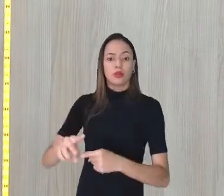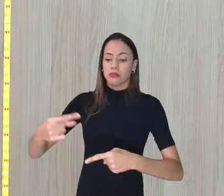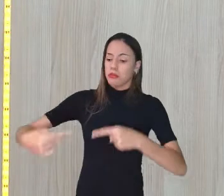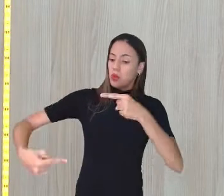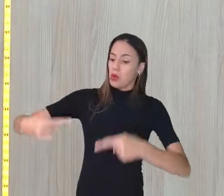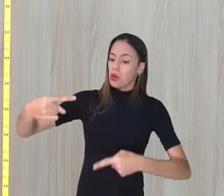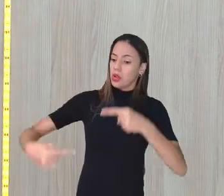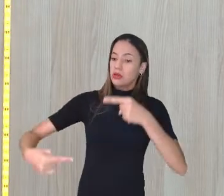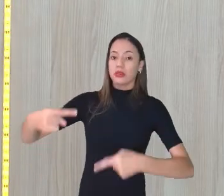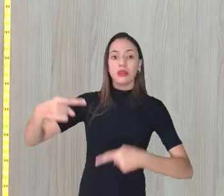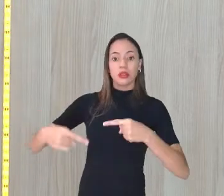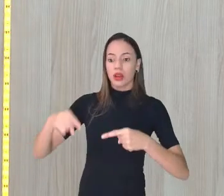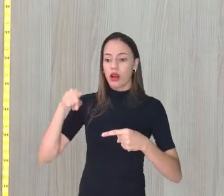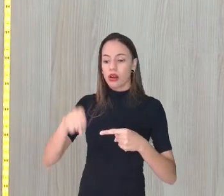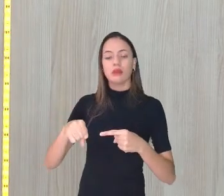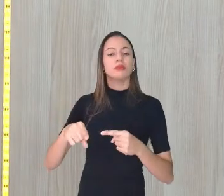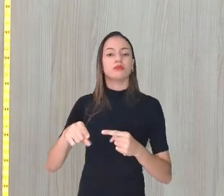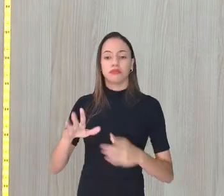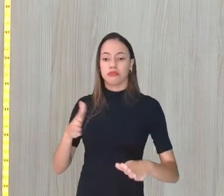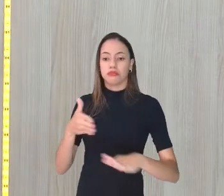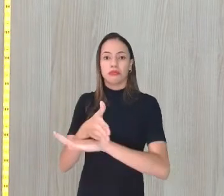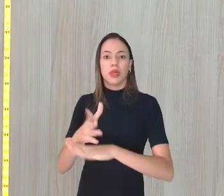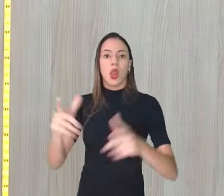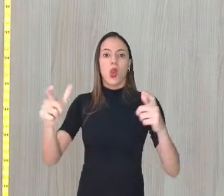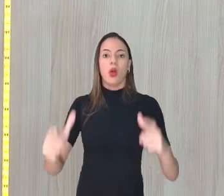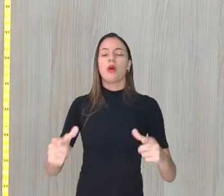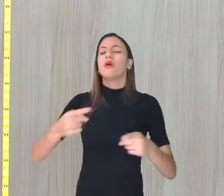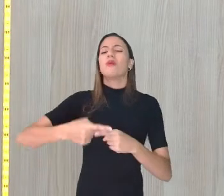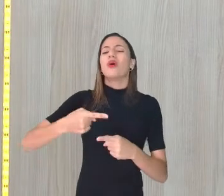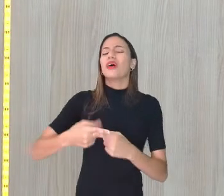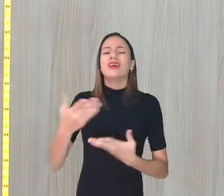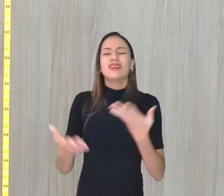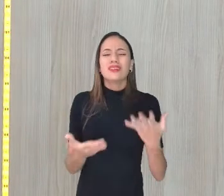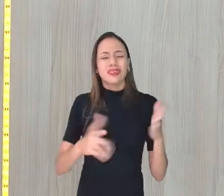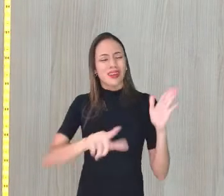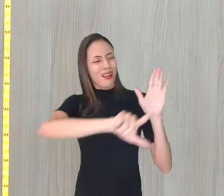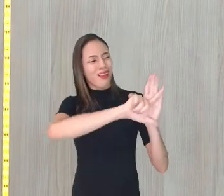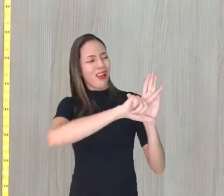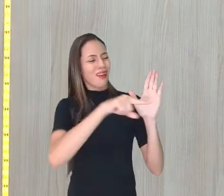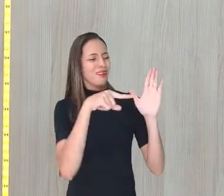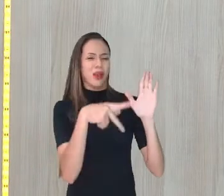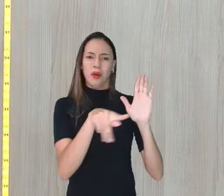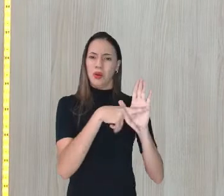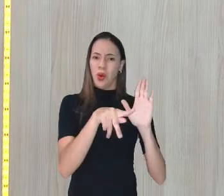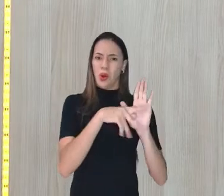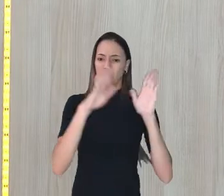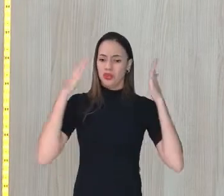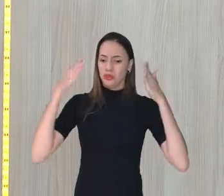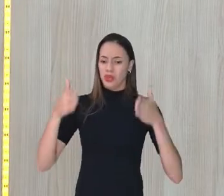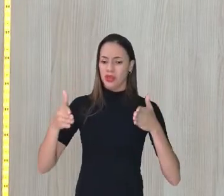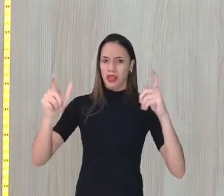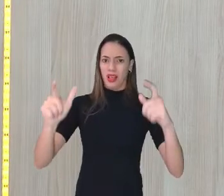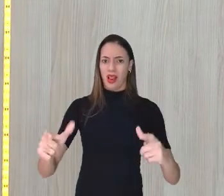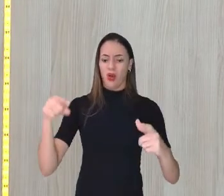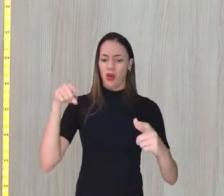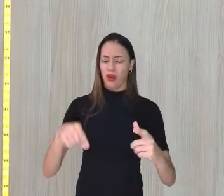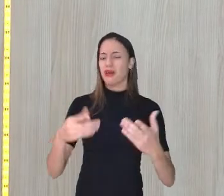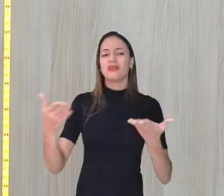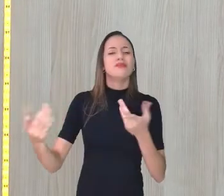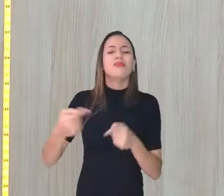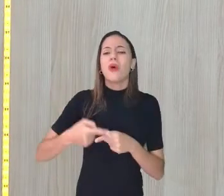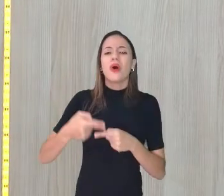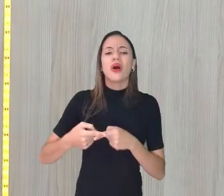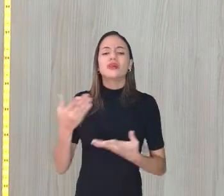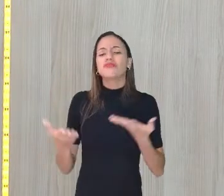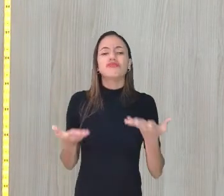para manejar dentro daquilo ali. Por quê? Né? Mas por que existe uma legislação específica para aquele